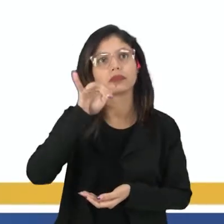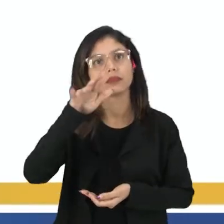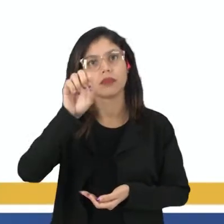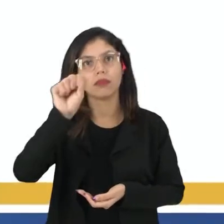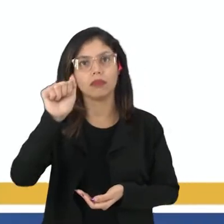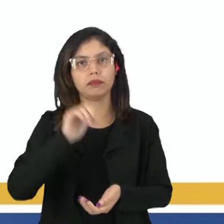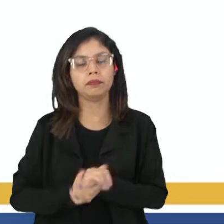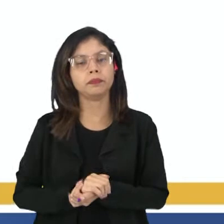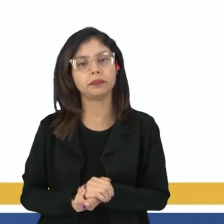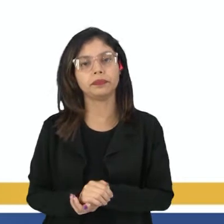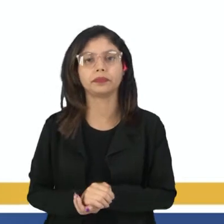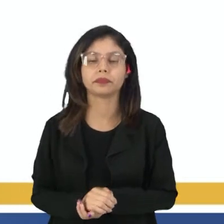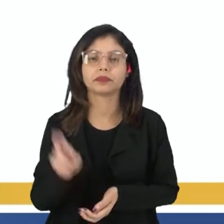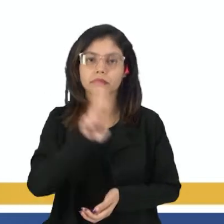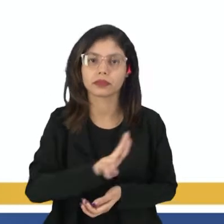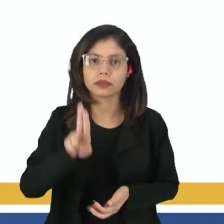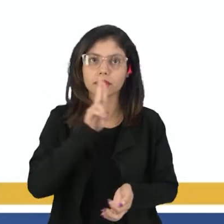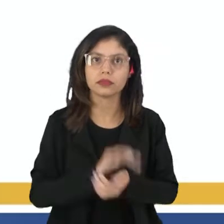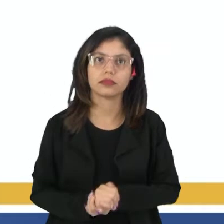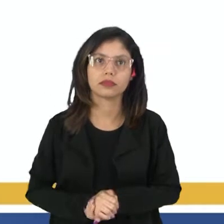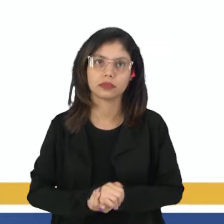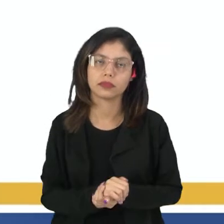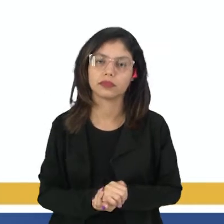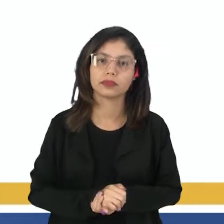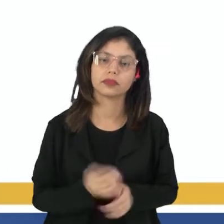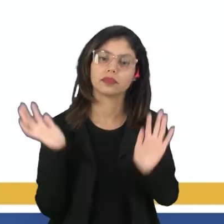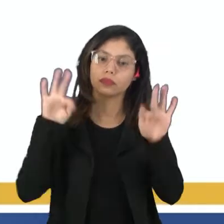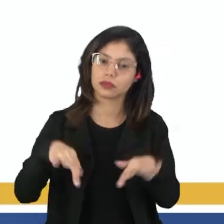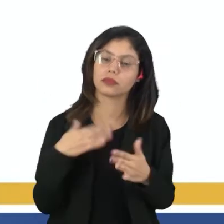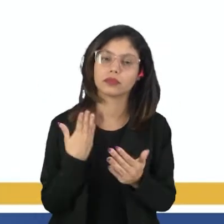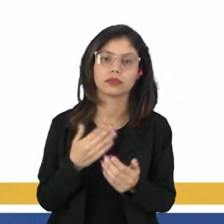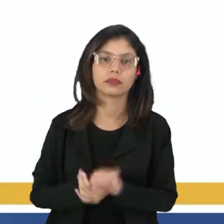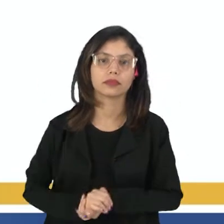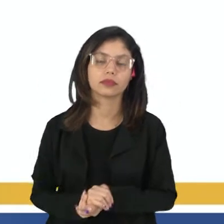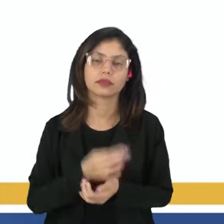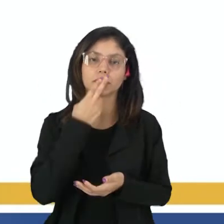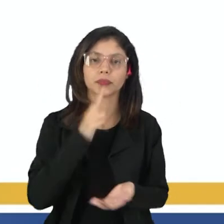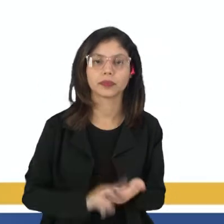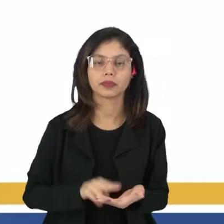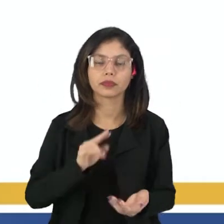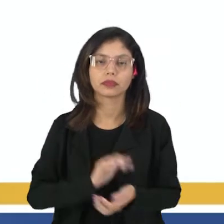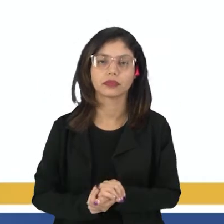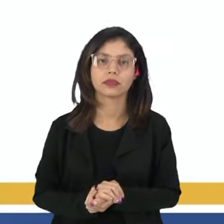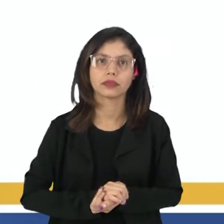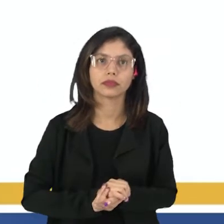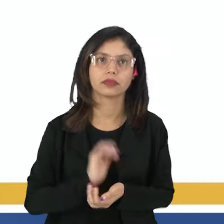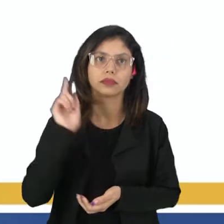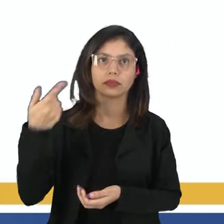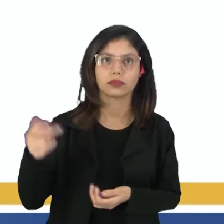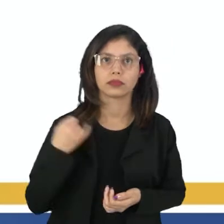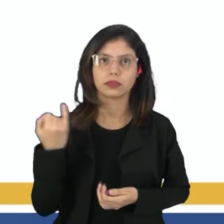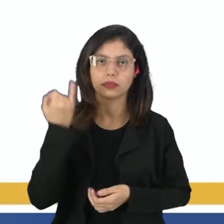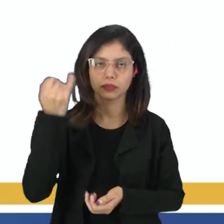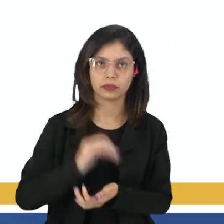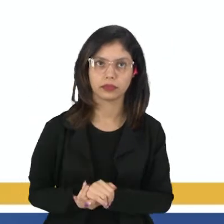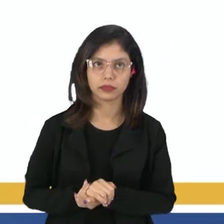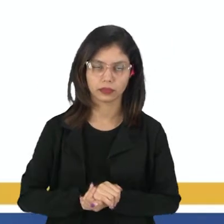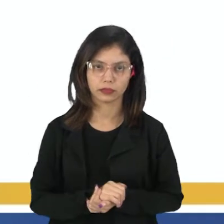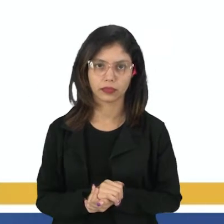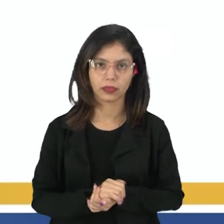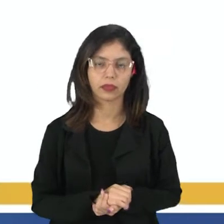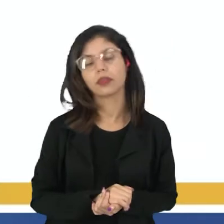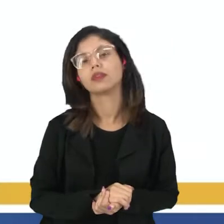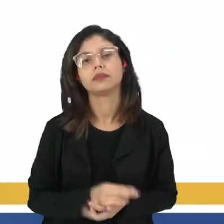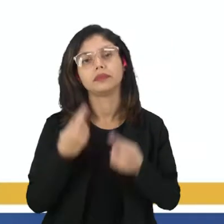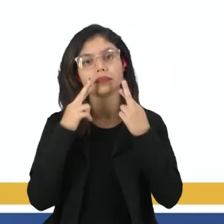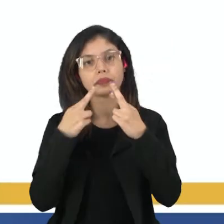Raíssa, e ela ainda usa uma despedida cordial, tá? Lá no finalzinho da carta. Outro elemento importante também na